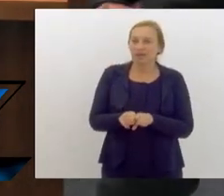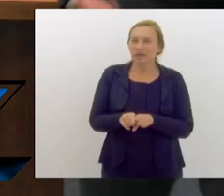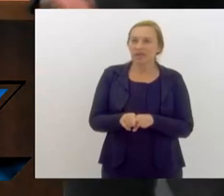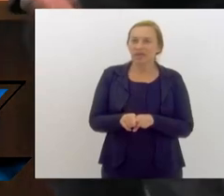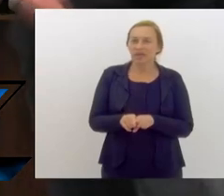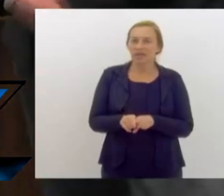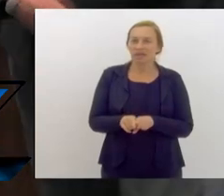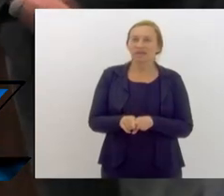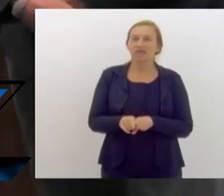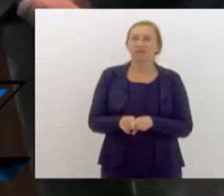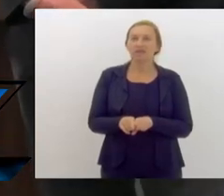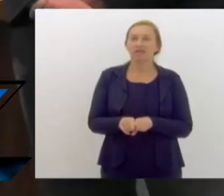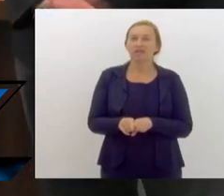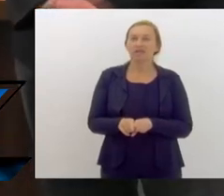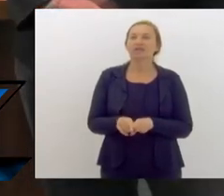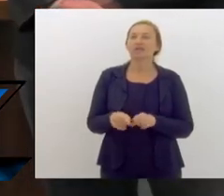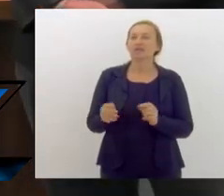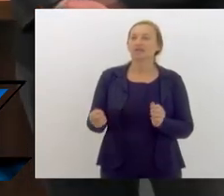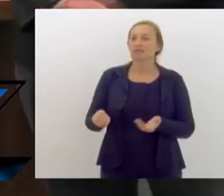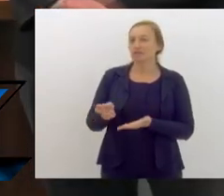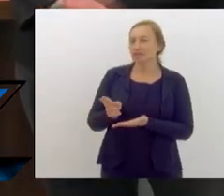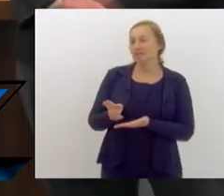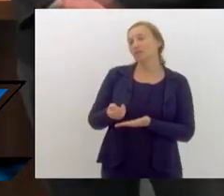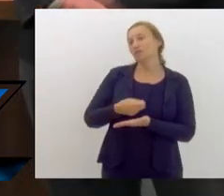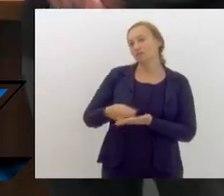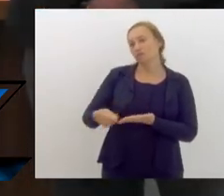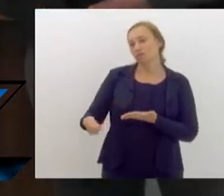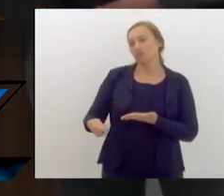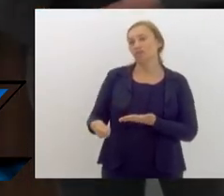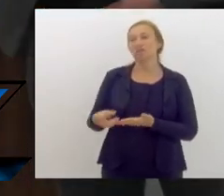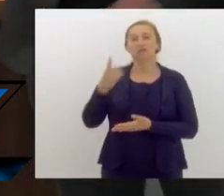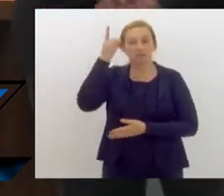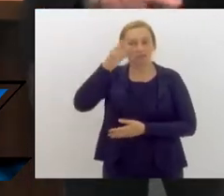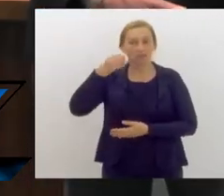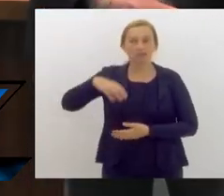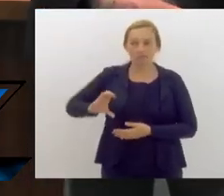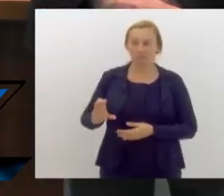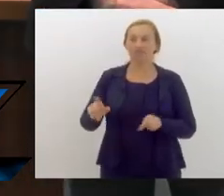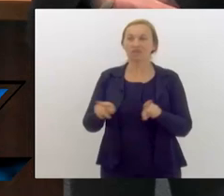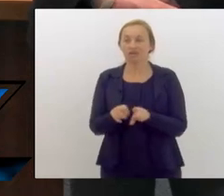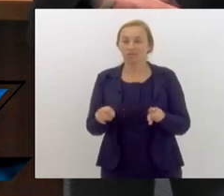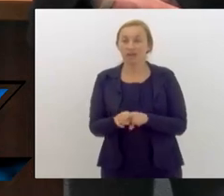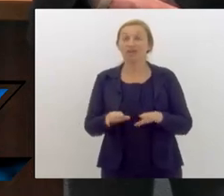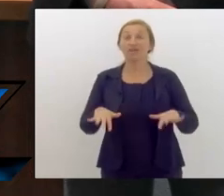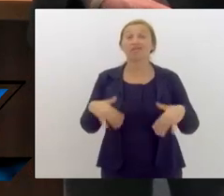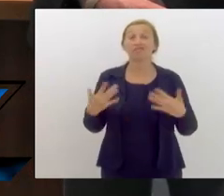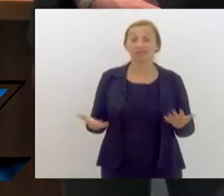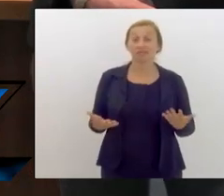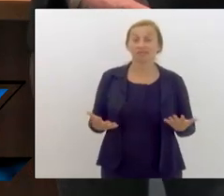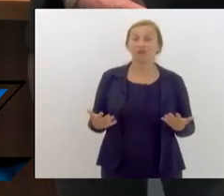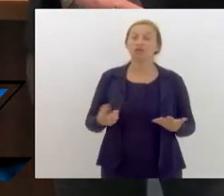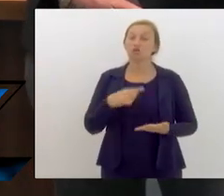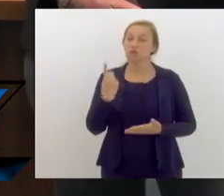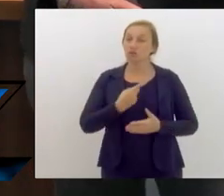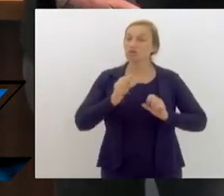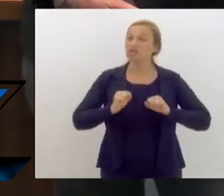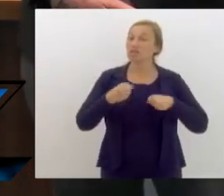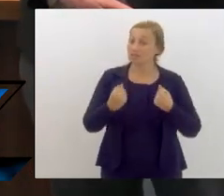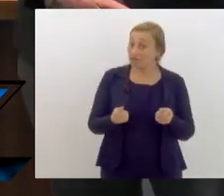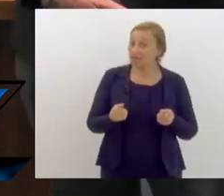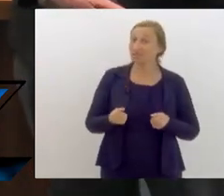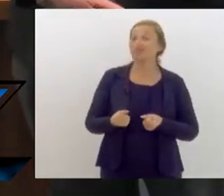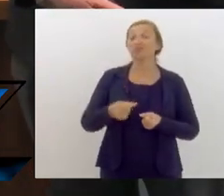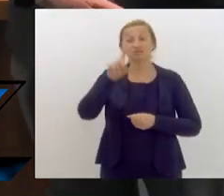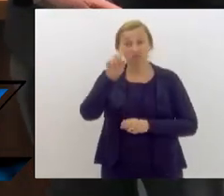também para assinar junto com vossa excelência Deputado mink também enfim nós que defendemos aí